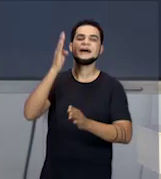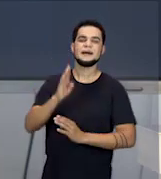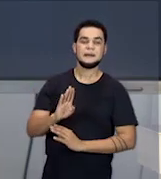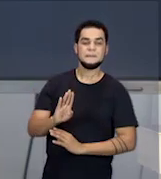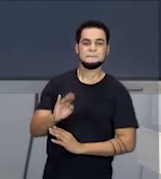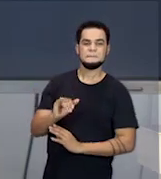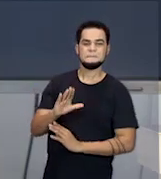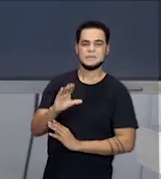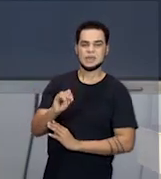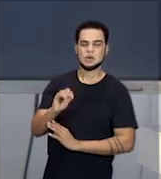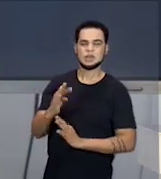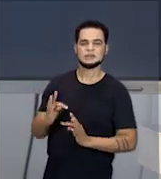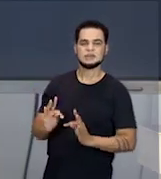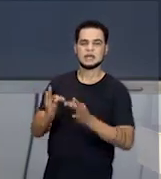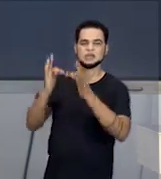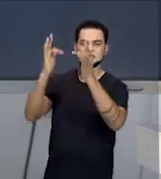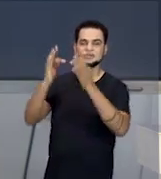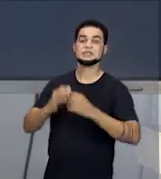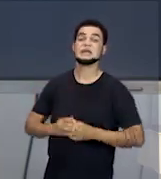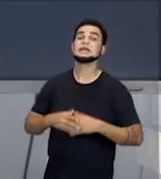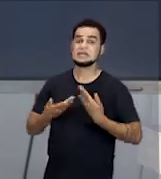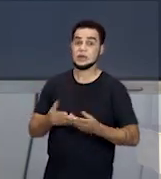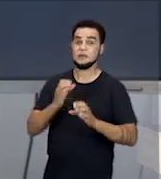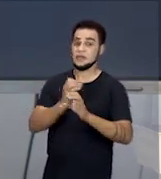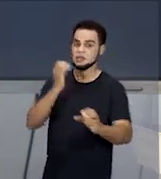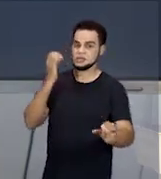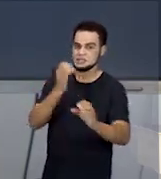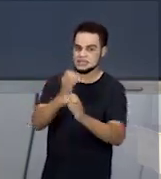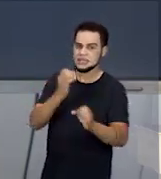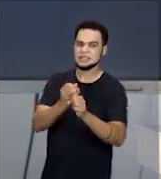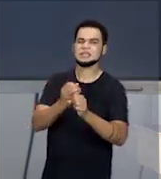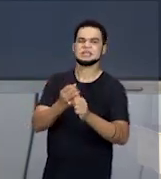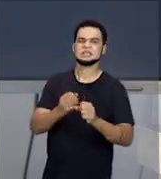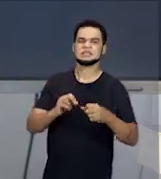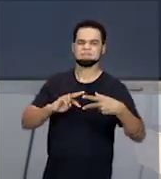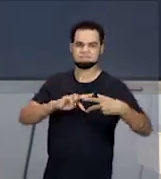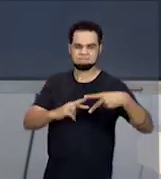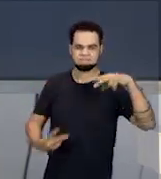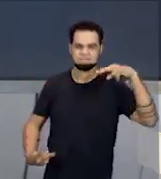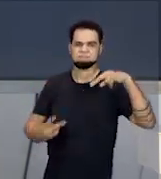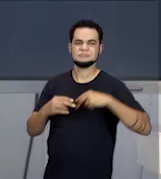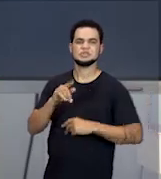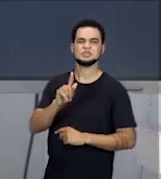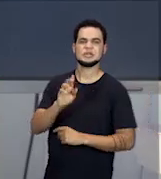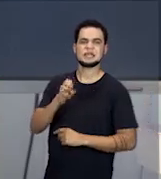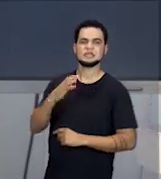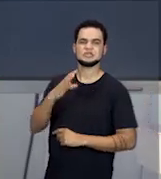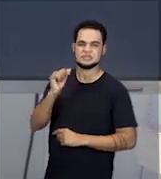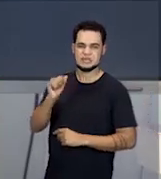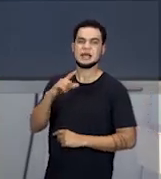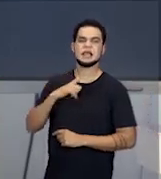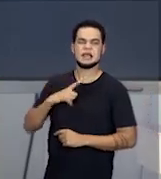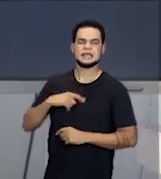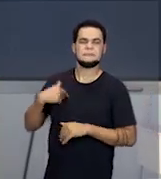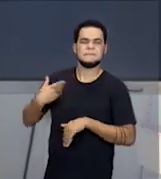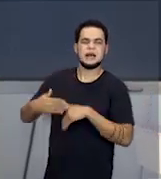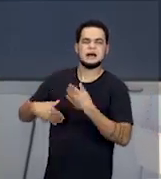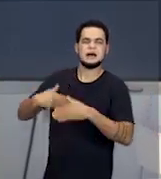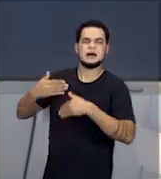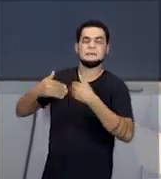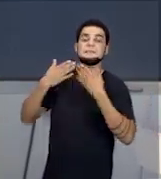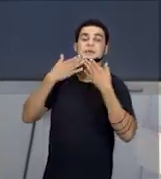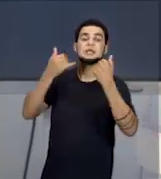esses avanços, a engenharia genética, ela vem com tudo, melhorando aí, facilitando a nossa vida dia a